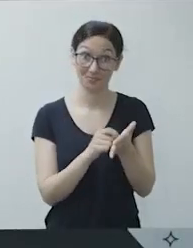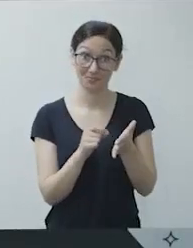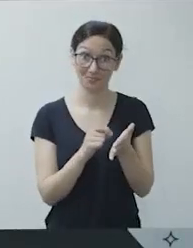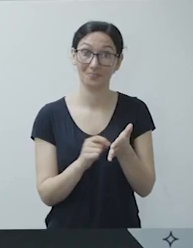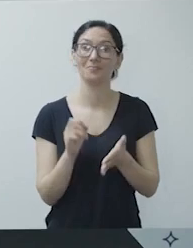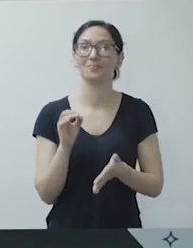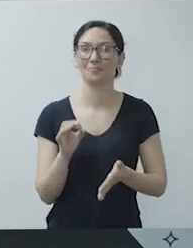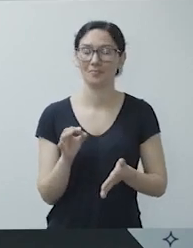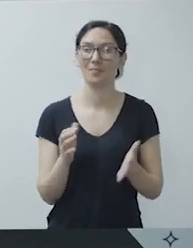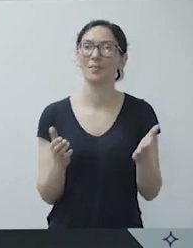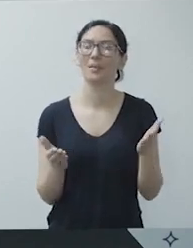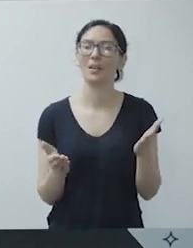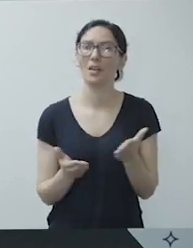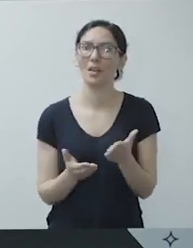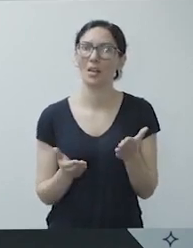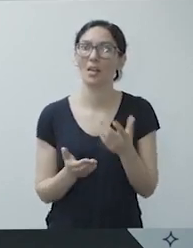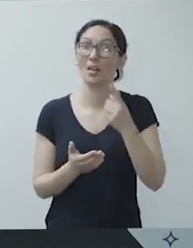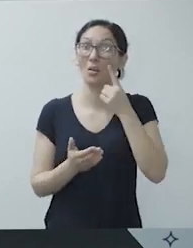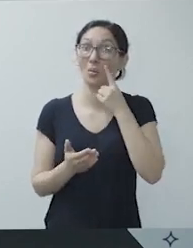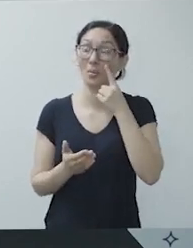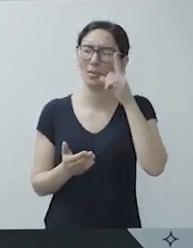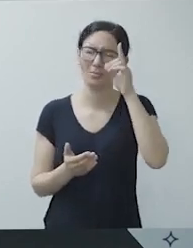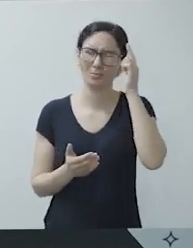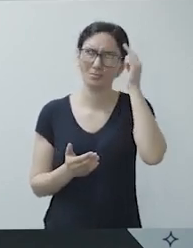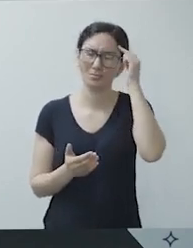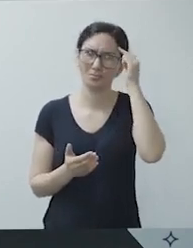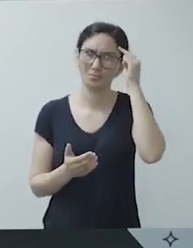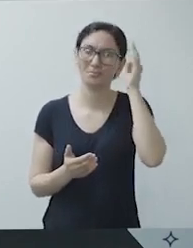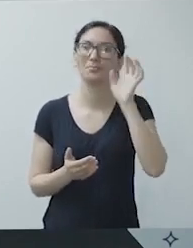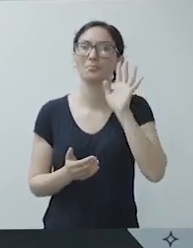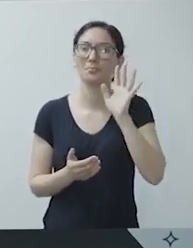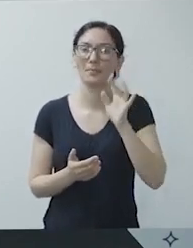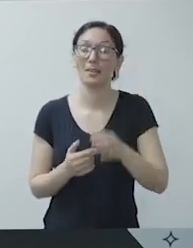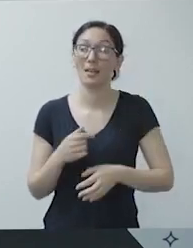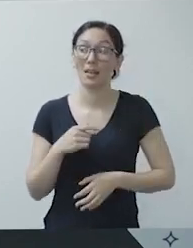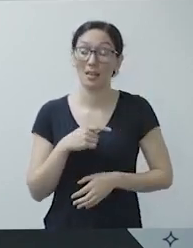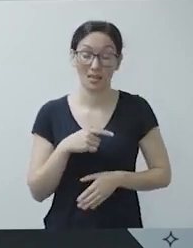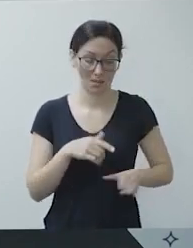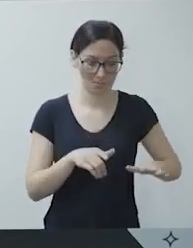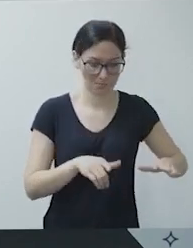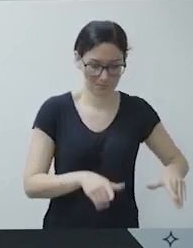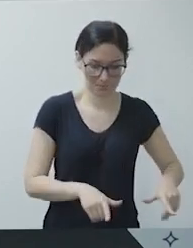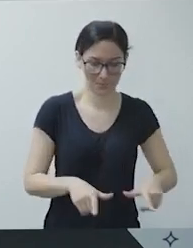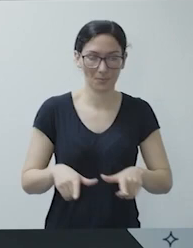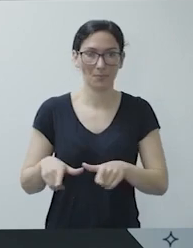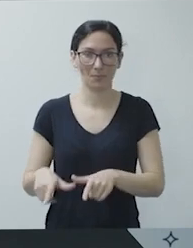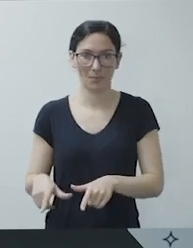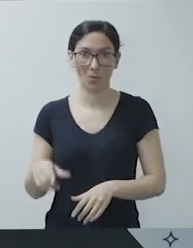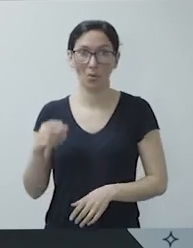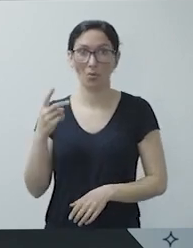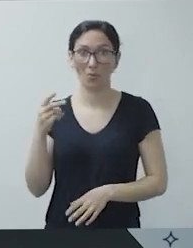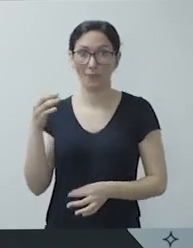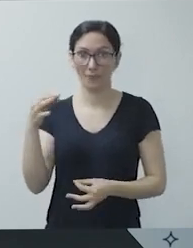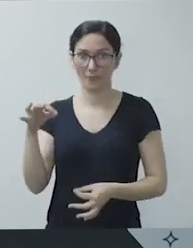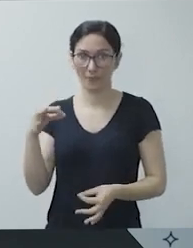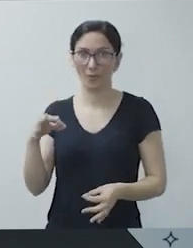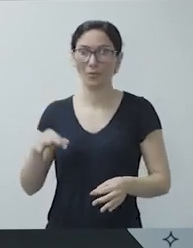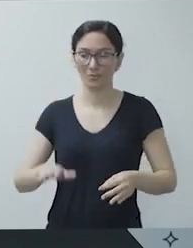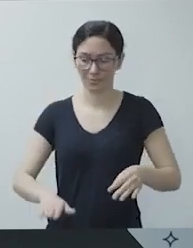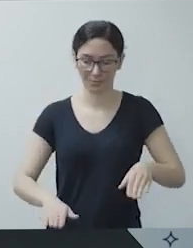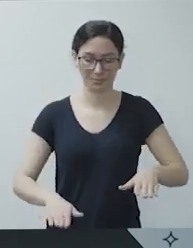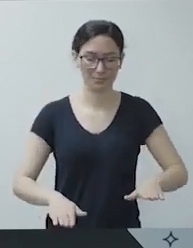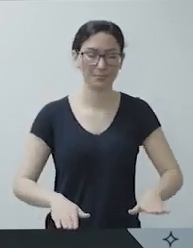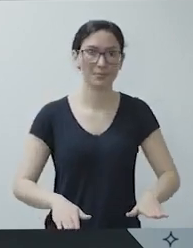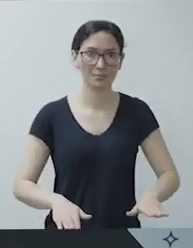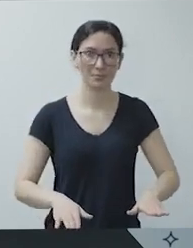Registrado? Então vamos só finalizar essa ideia. A professora Márcia tem aqui 2 folhas para representar as casinhas e